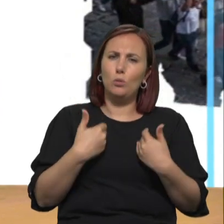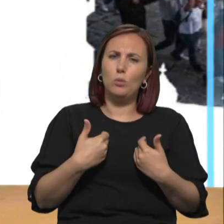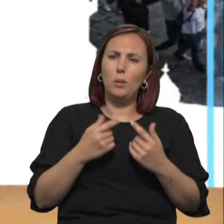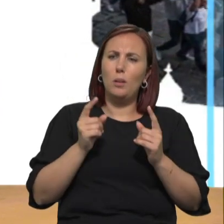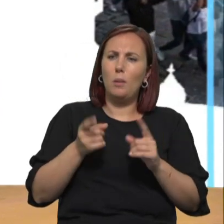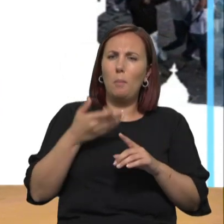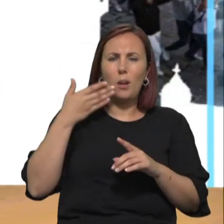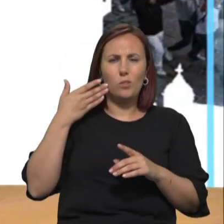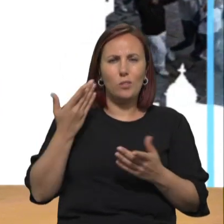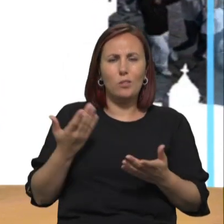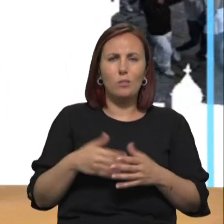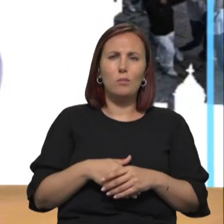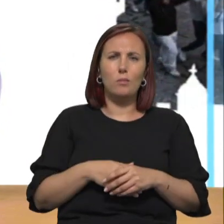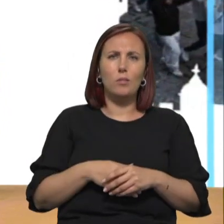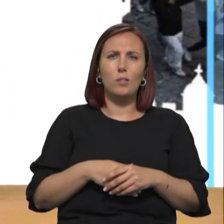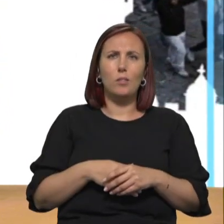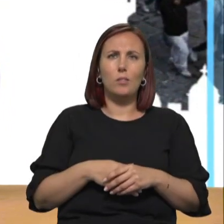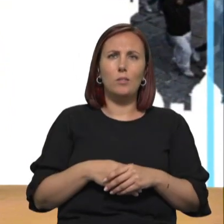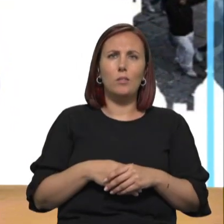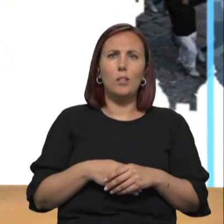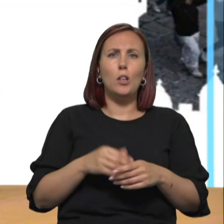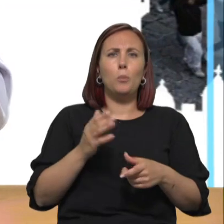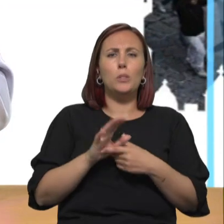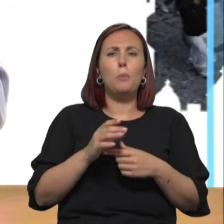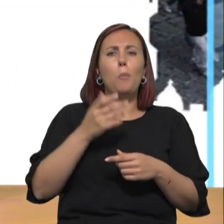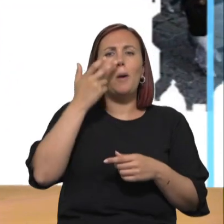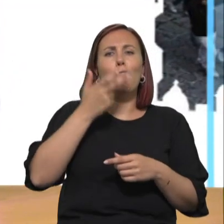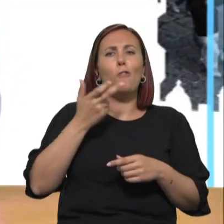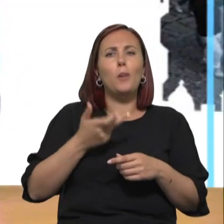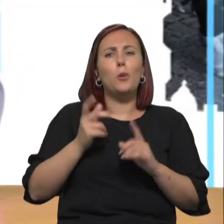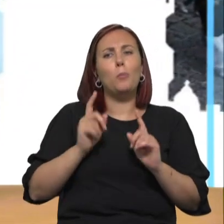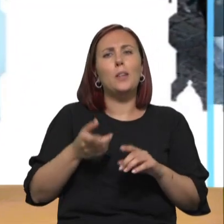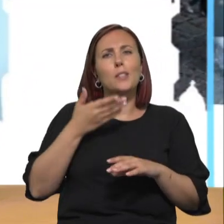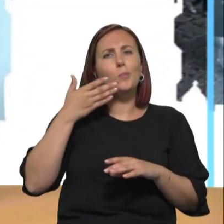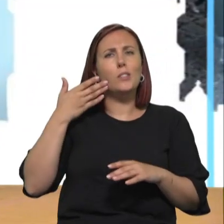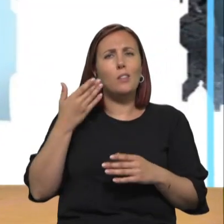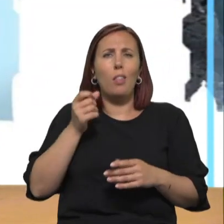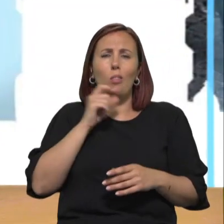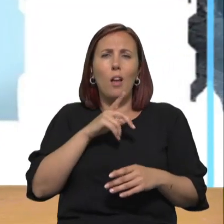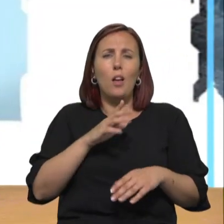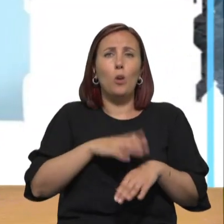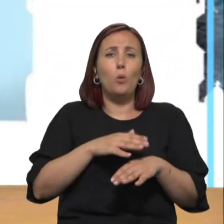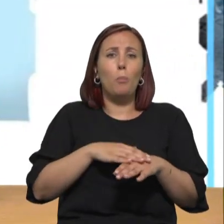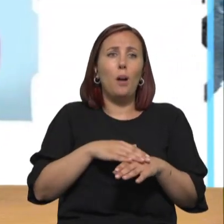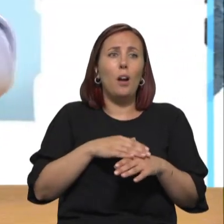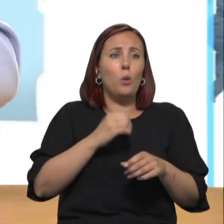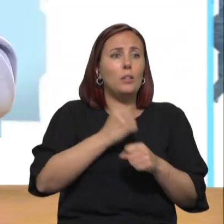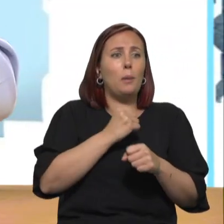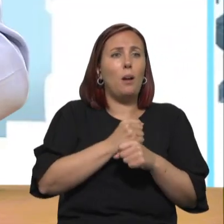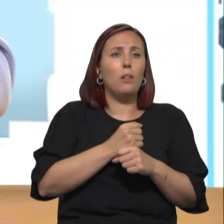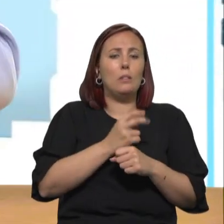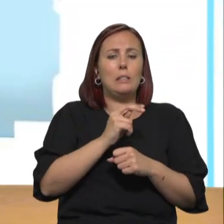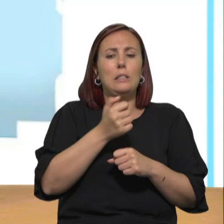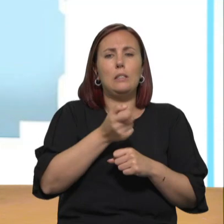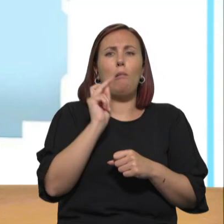cedo, não é? Ter, por exemplo, um acesso a uma reforma mais cedo, pela penosidade do trabalho que teve. Às vezes